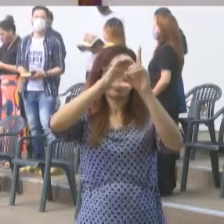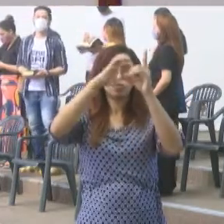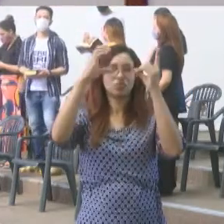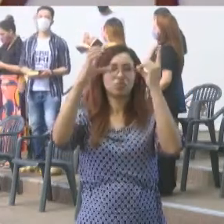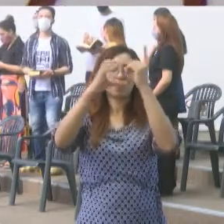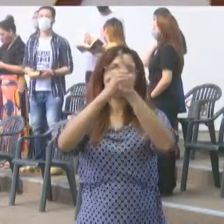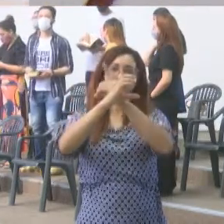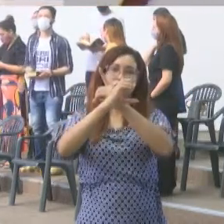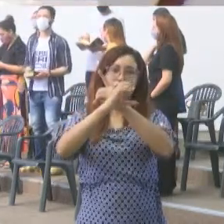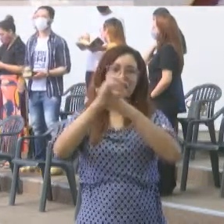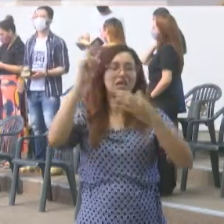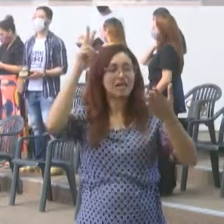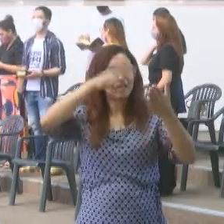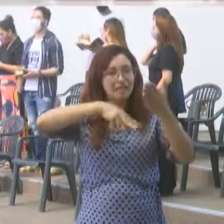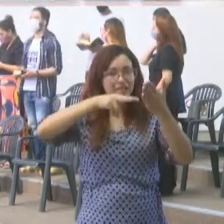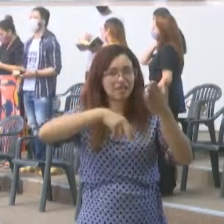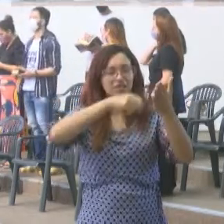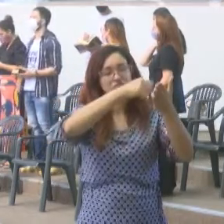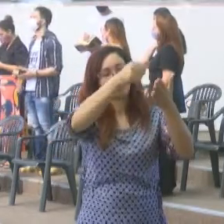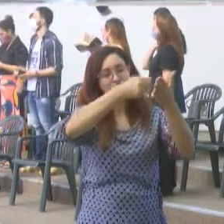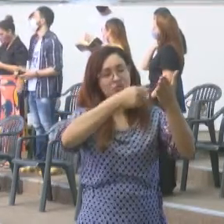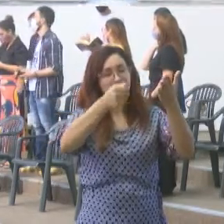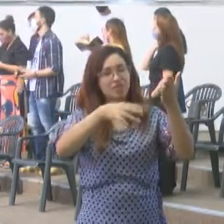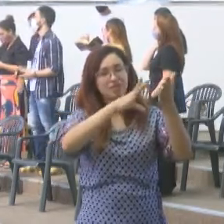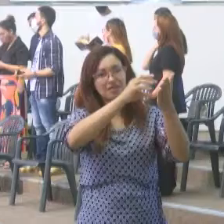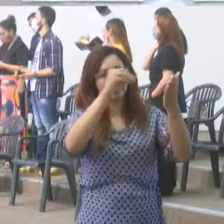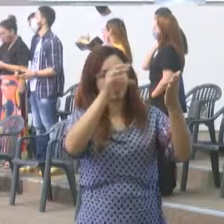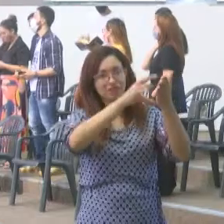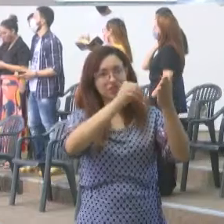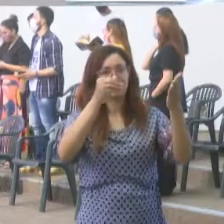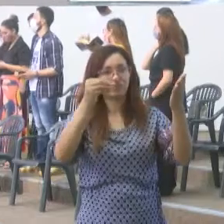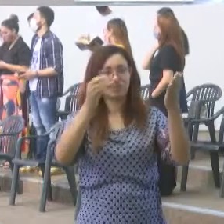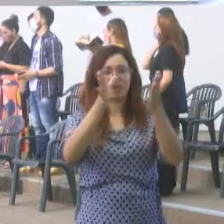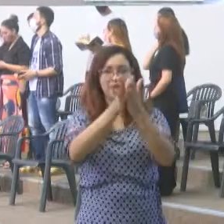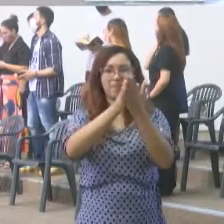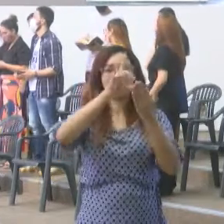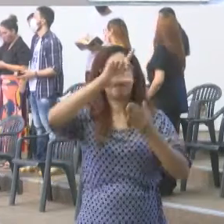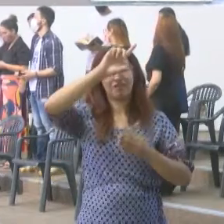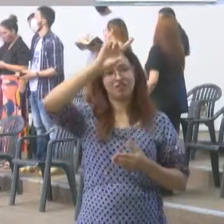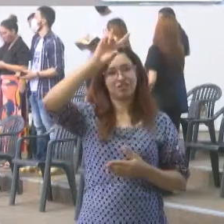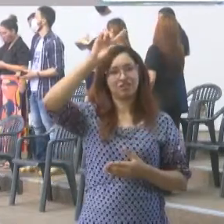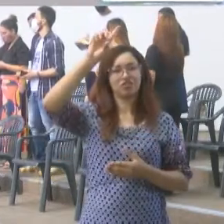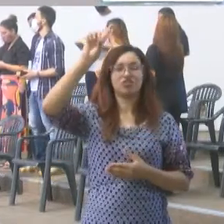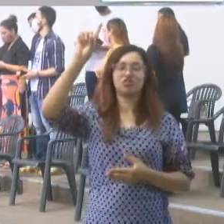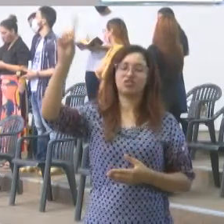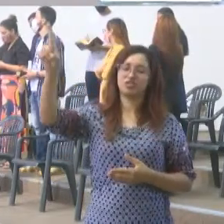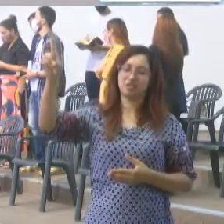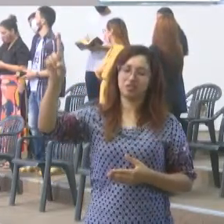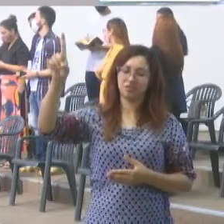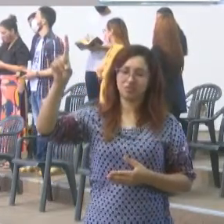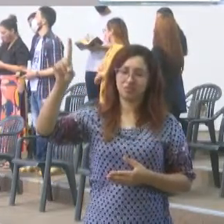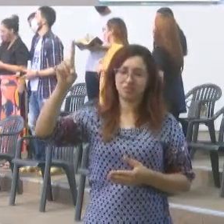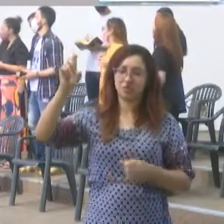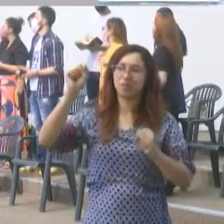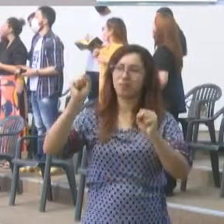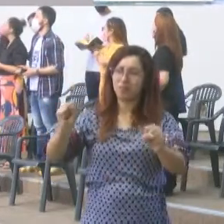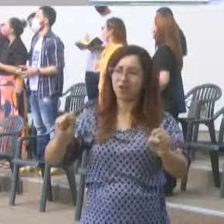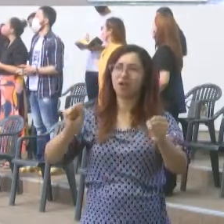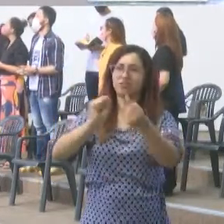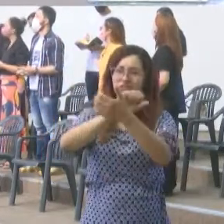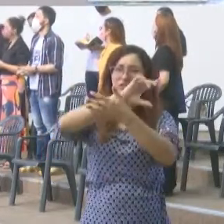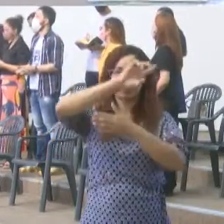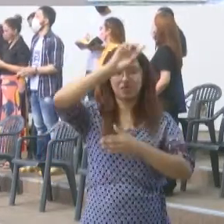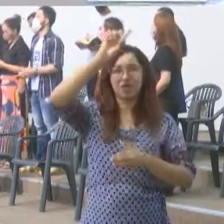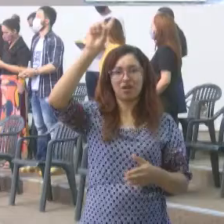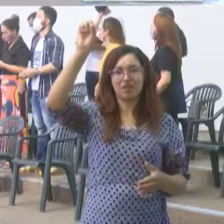e estudando sistematicamente 5 livros completos da Bíblia. Eu vou pedir que você dê um glória a Deus bem forte por